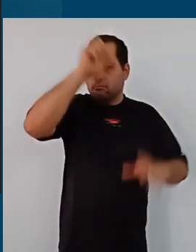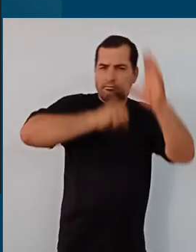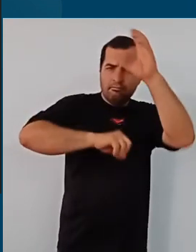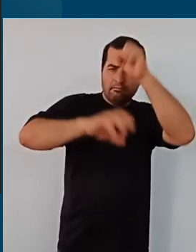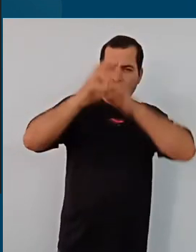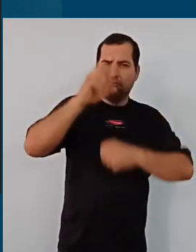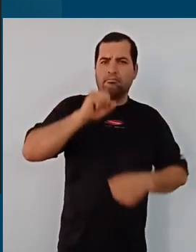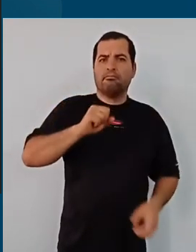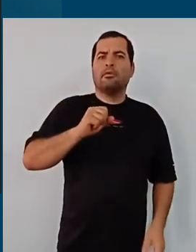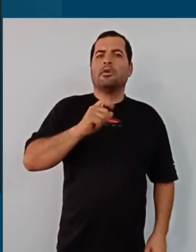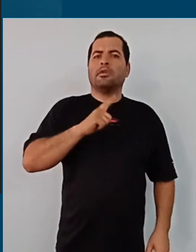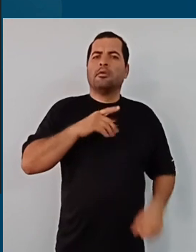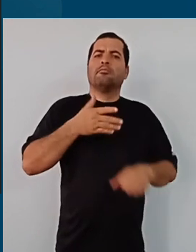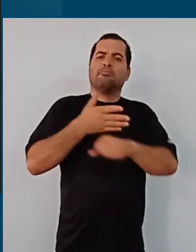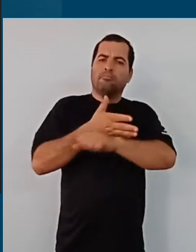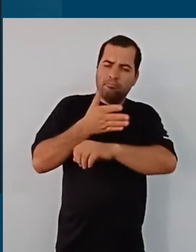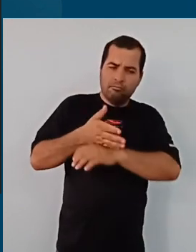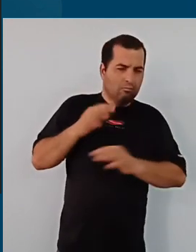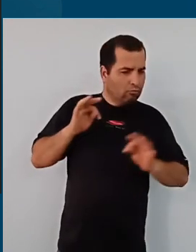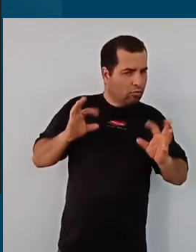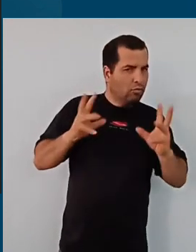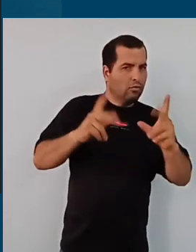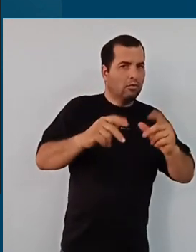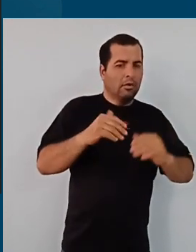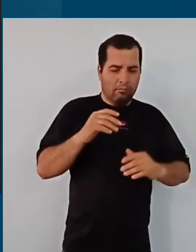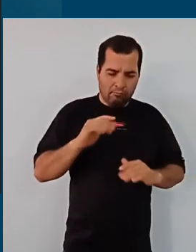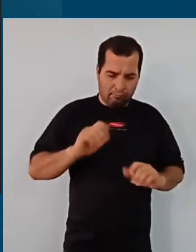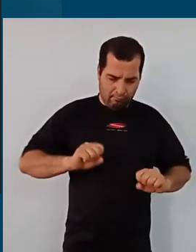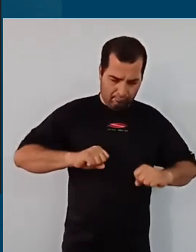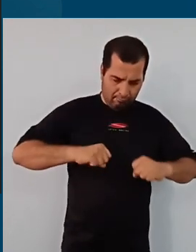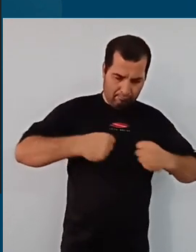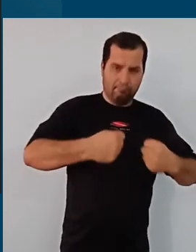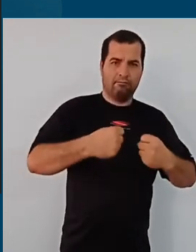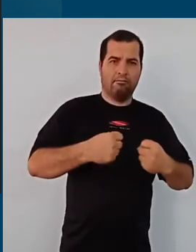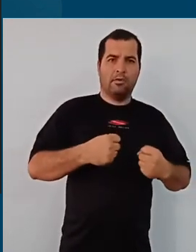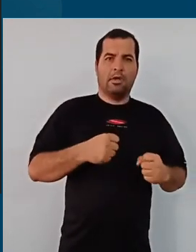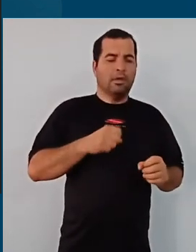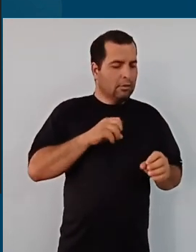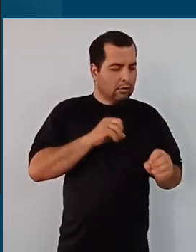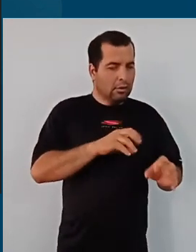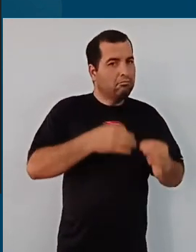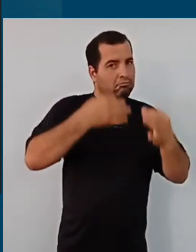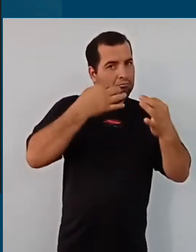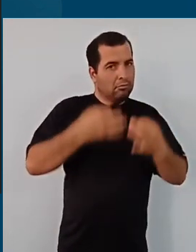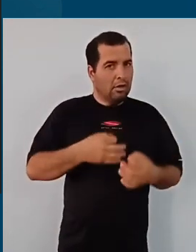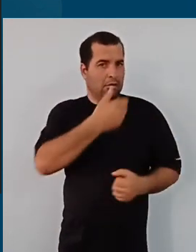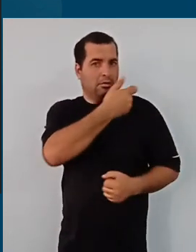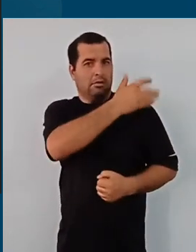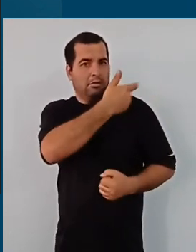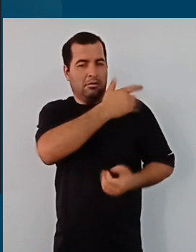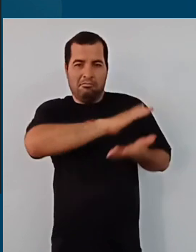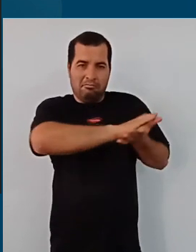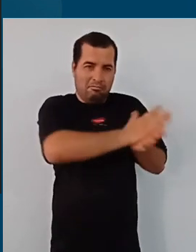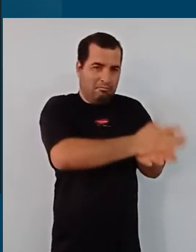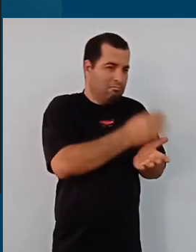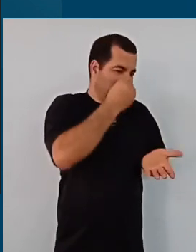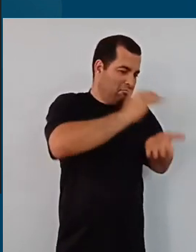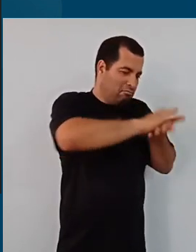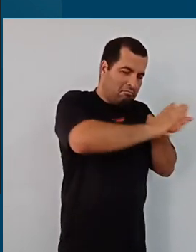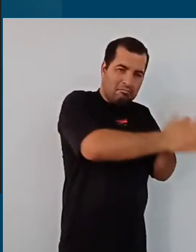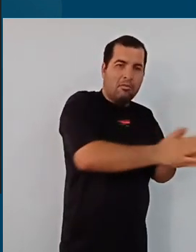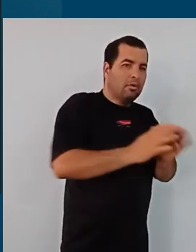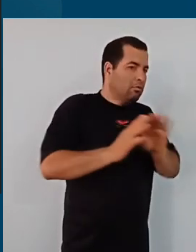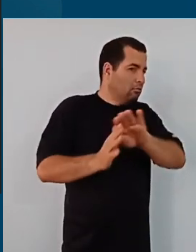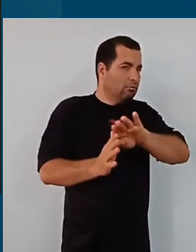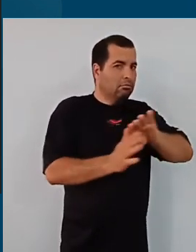democracia inclusiva, deve se fortalecer na prática coercitiva de não discriminação, não preconceito